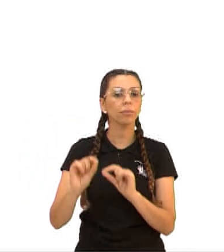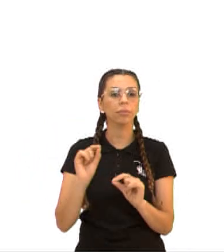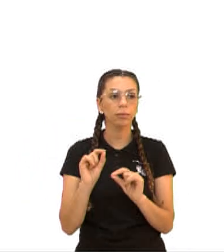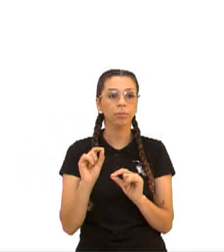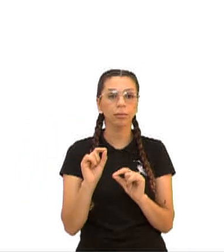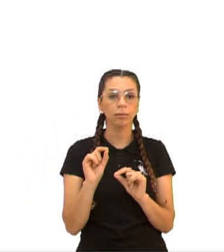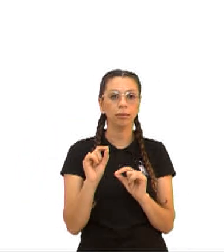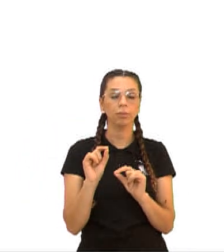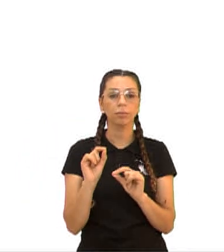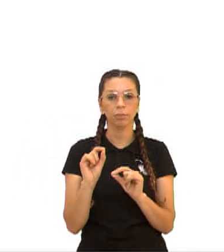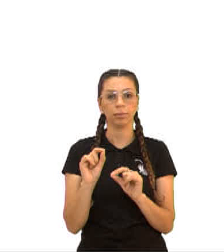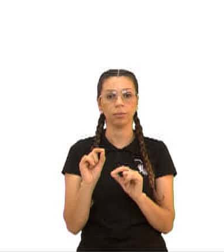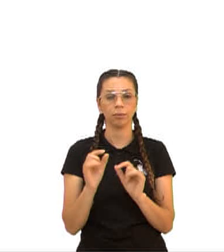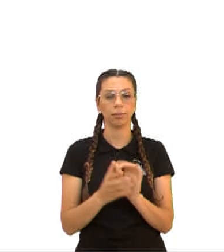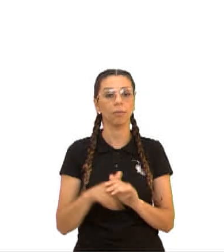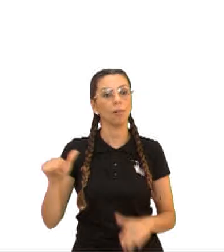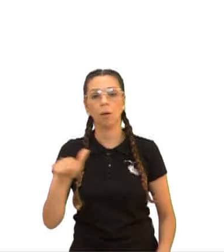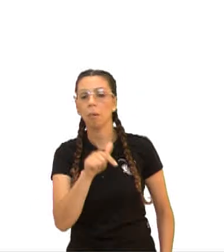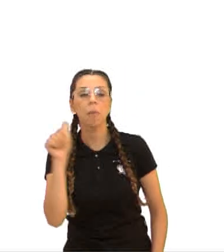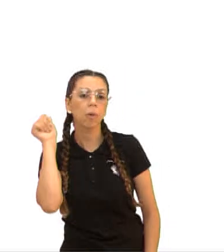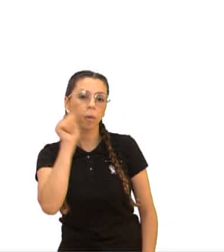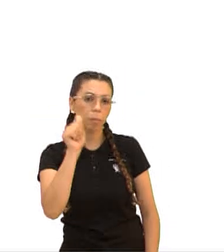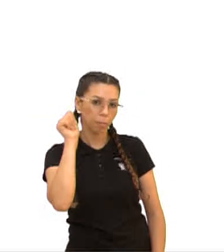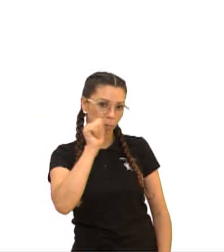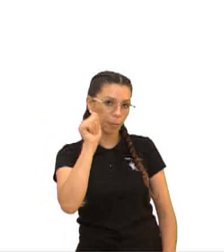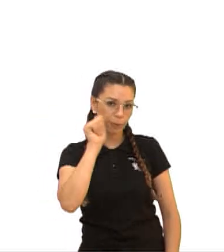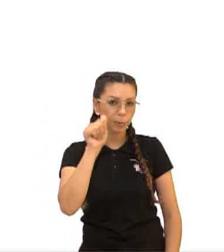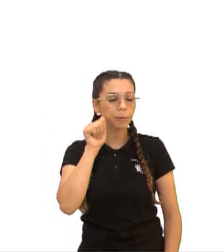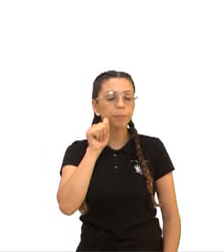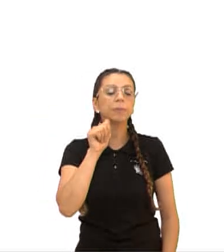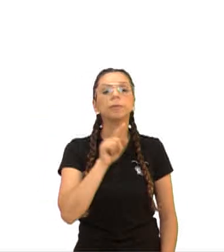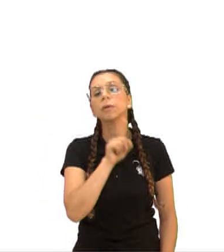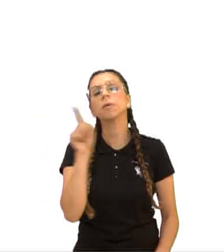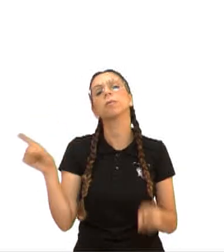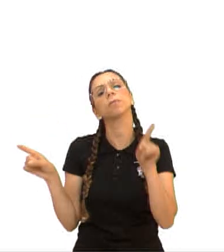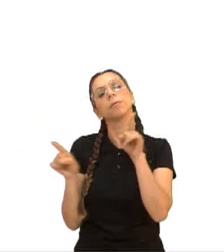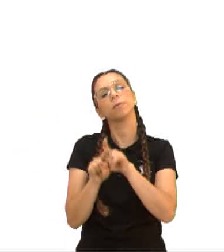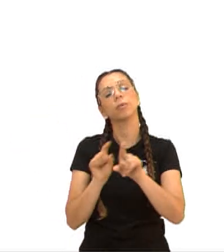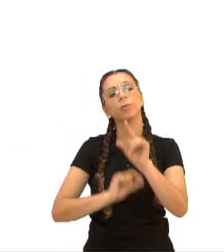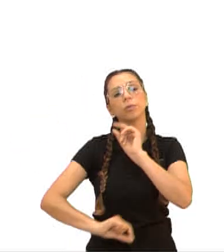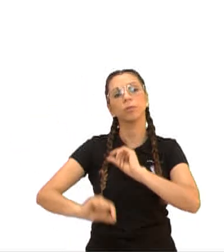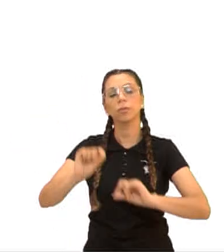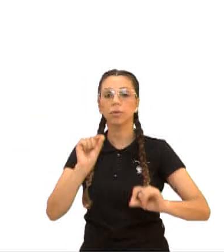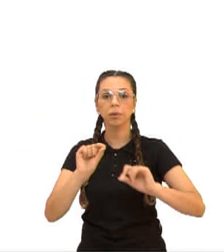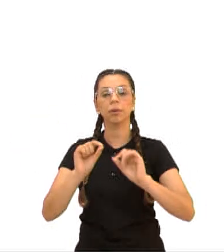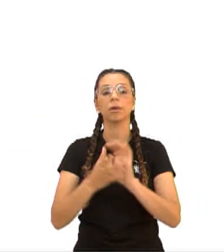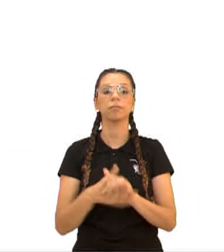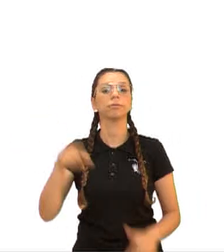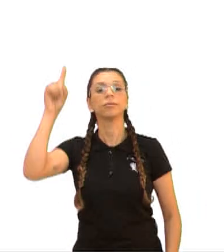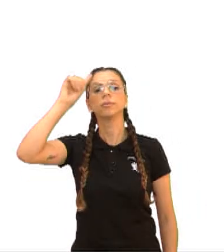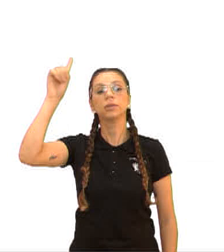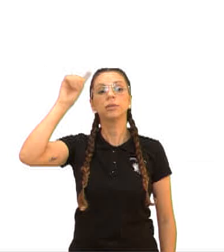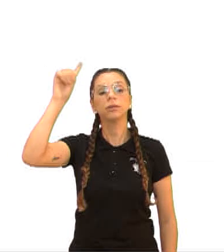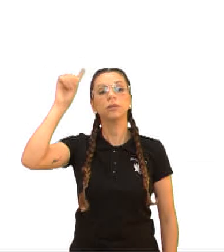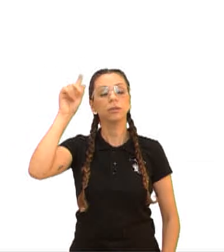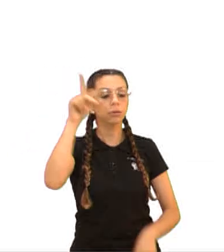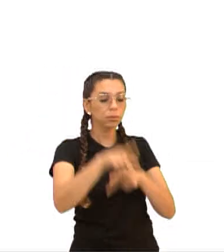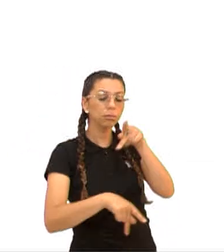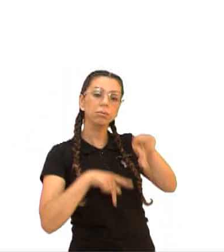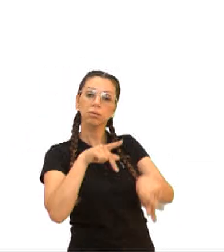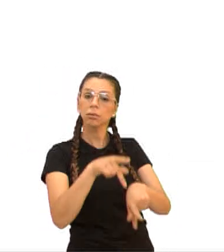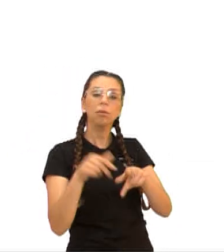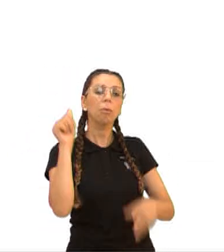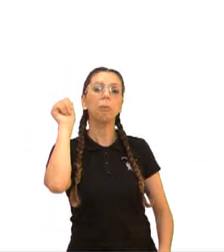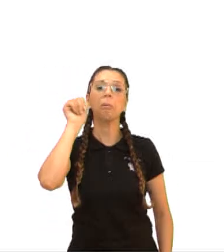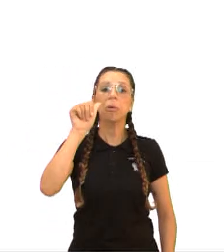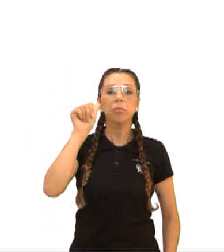da outra artista, pessoal, ela também trabalhava muito o cotidiano de uma